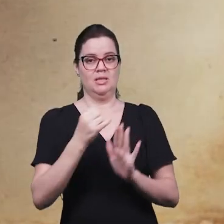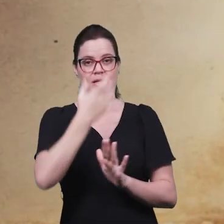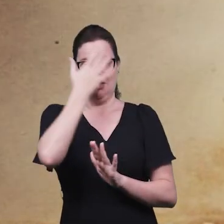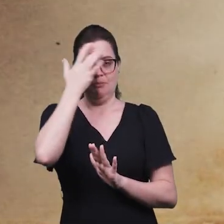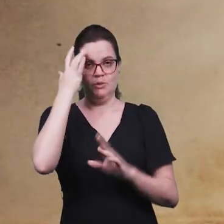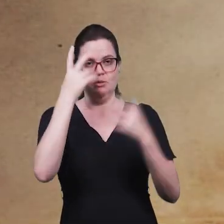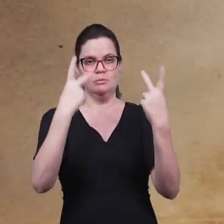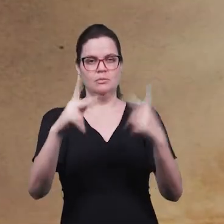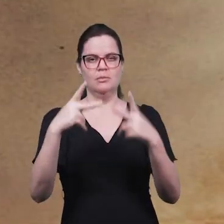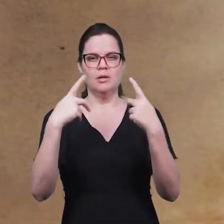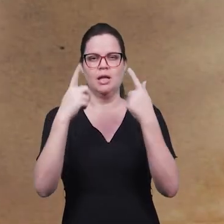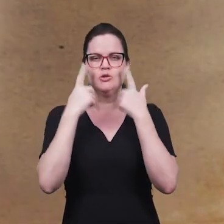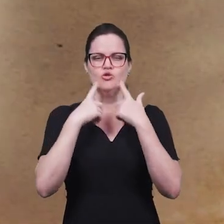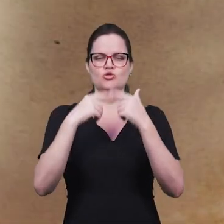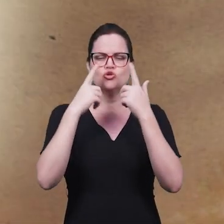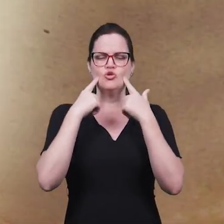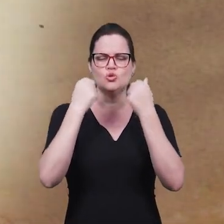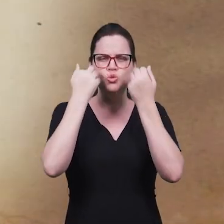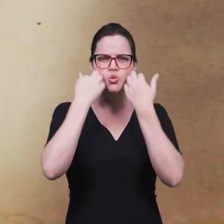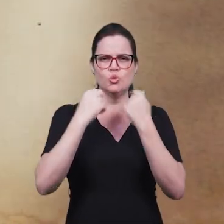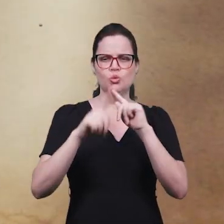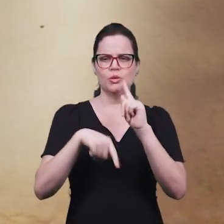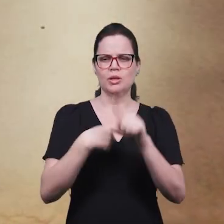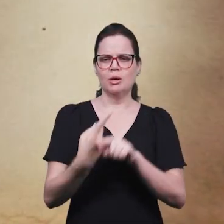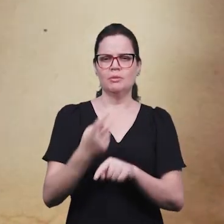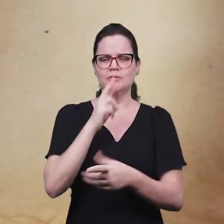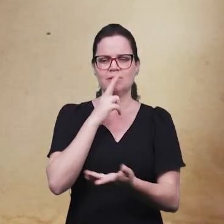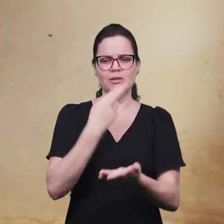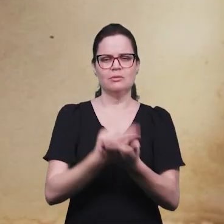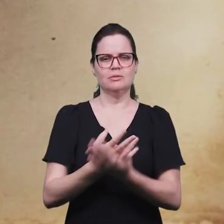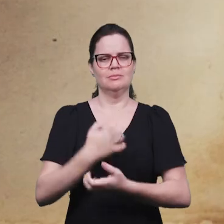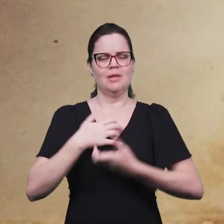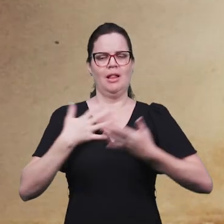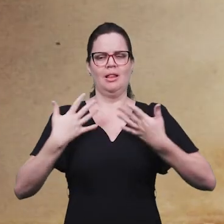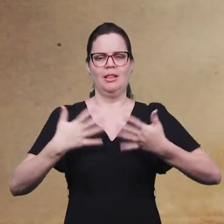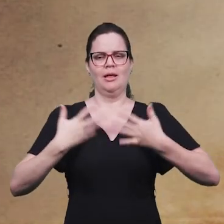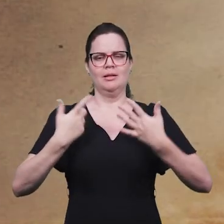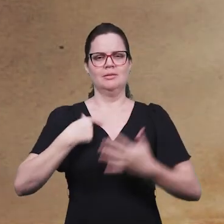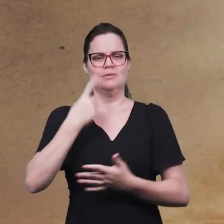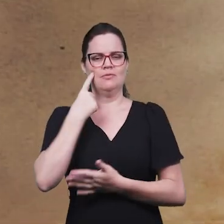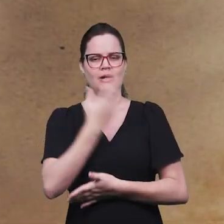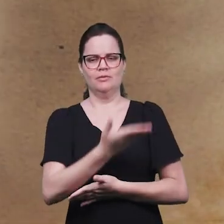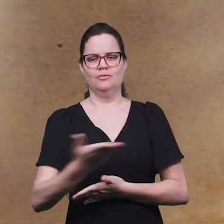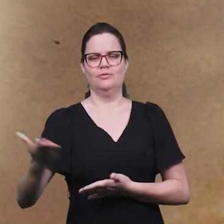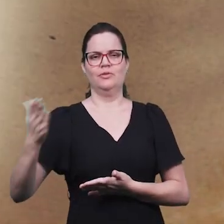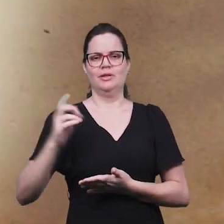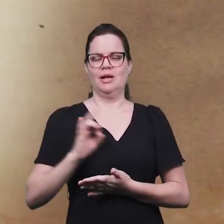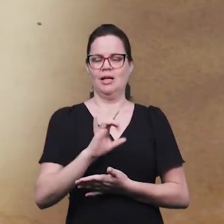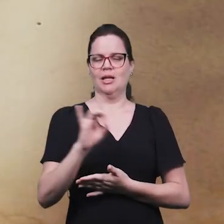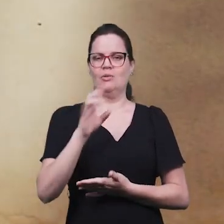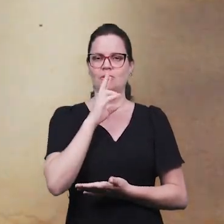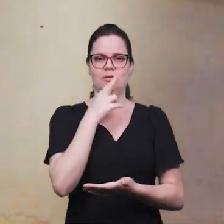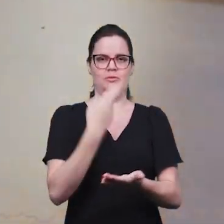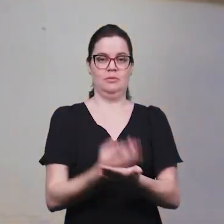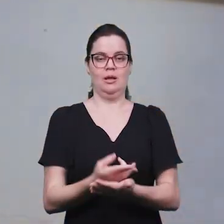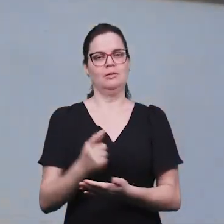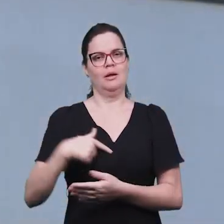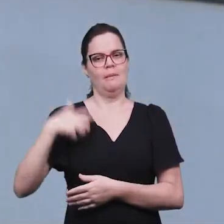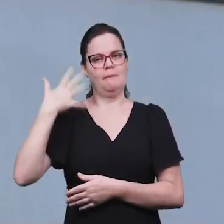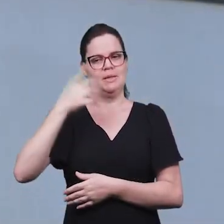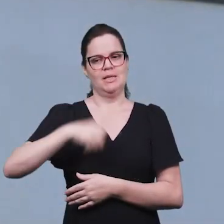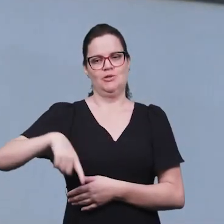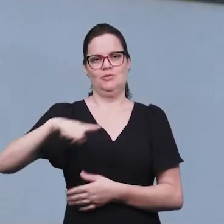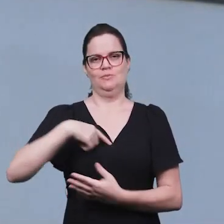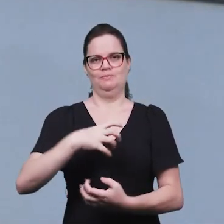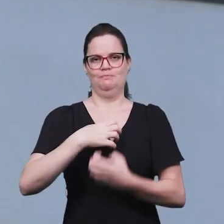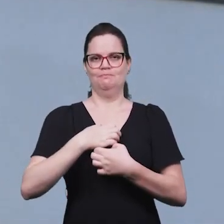andando e chorando, voltará sem dúvida com alegria, trazendo consigo os seus molhos. Esta é a mensagem